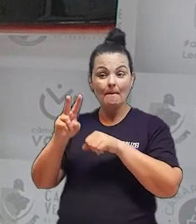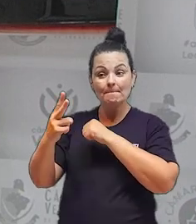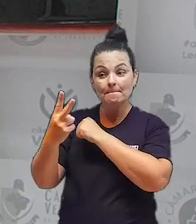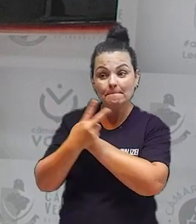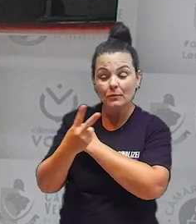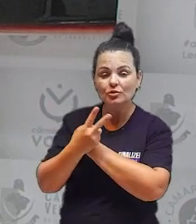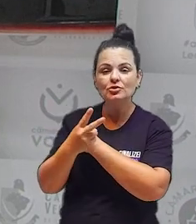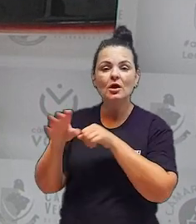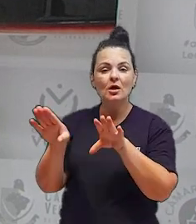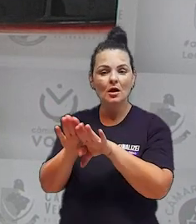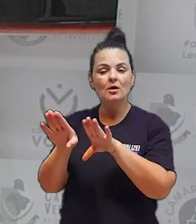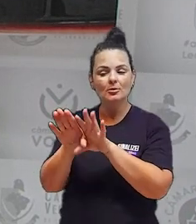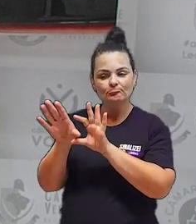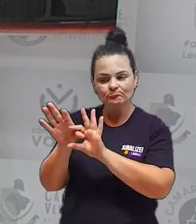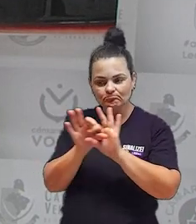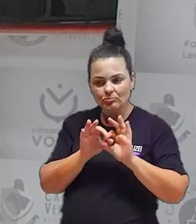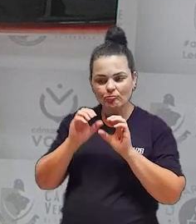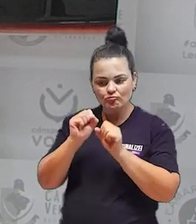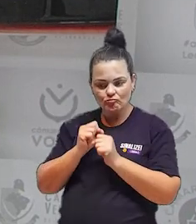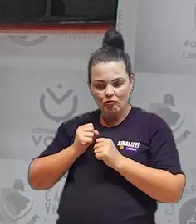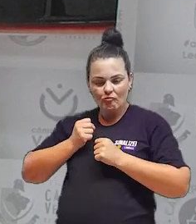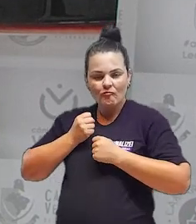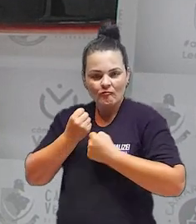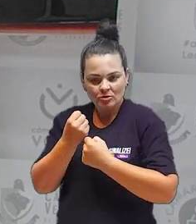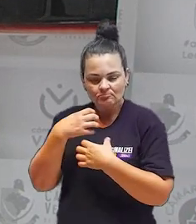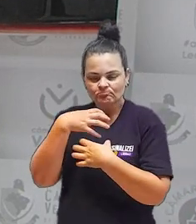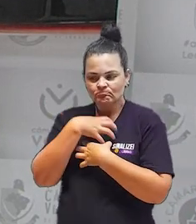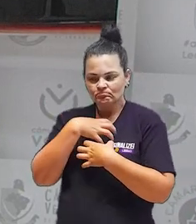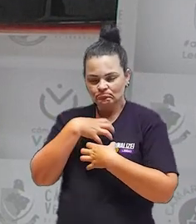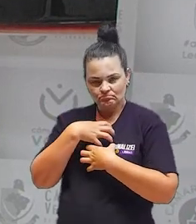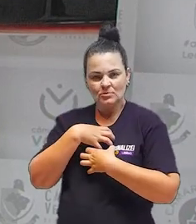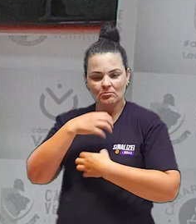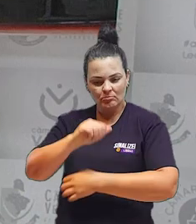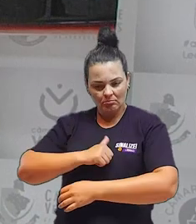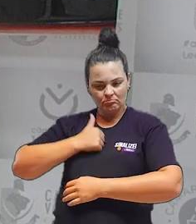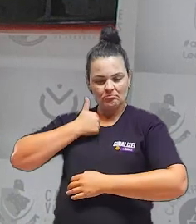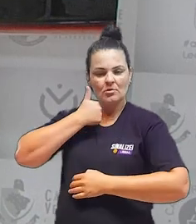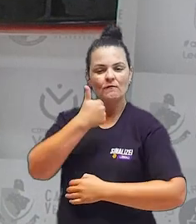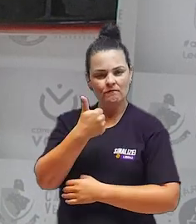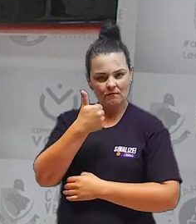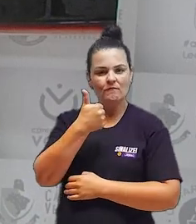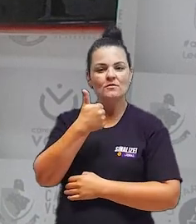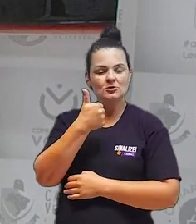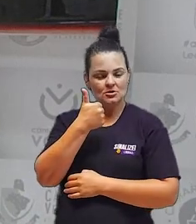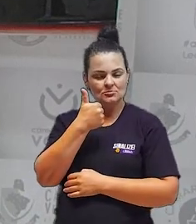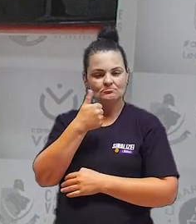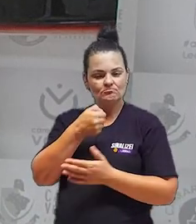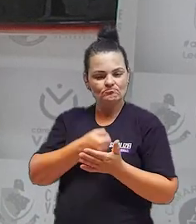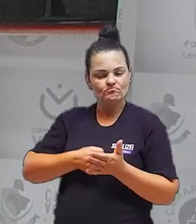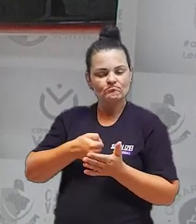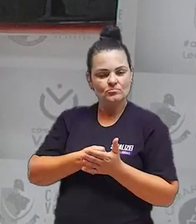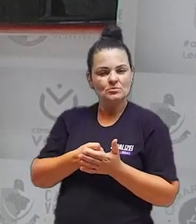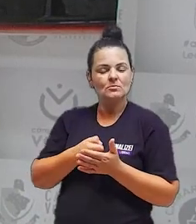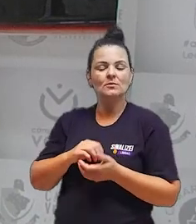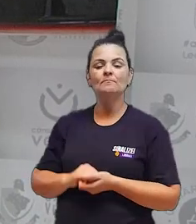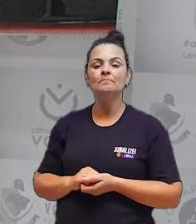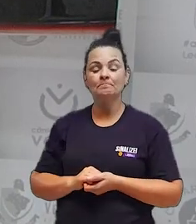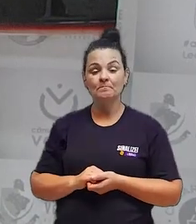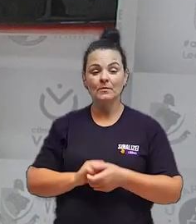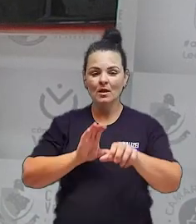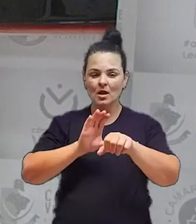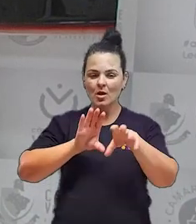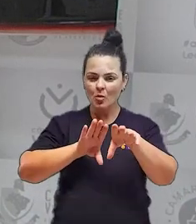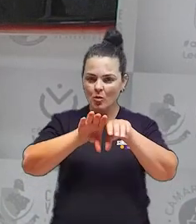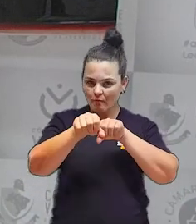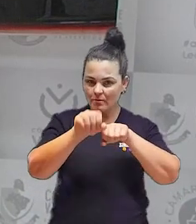mas também busca fortalecer as mulheres emocionalmente, proporcionando-lhes confiança e empoderamento. Este tipo